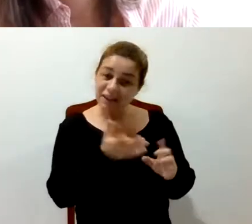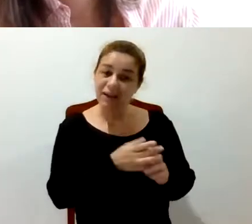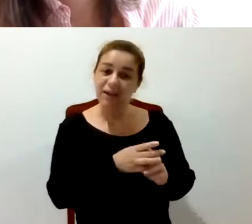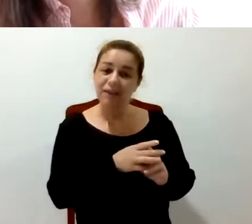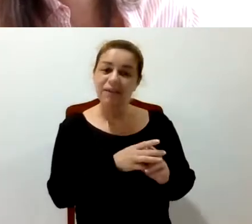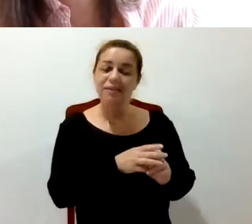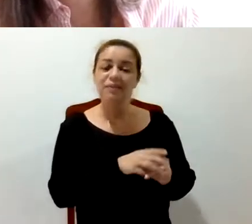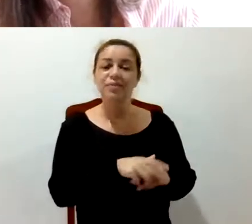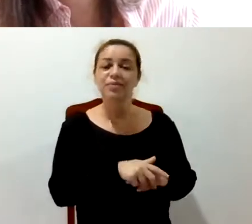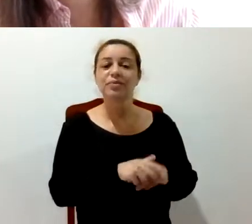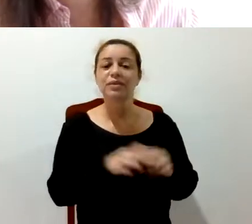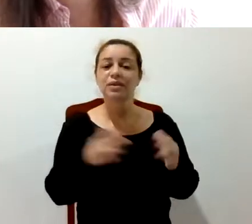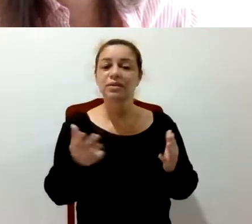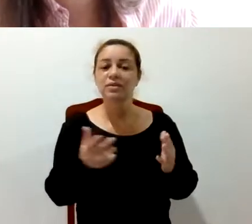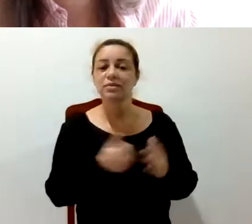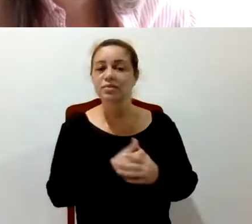Então, hoje eu